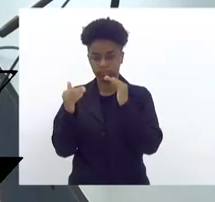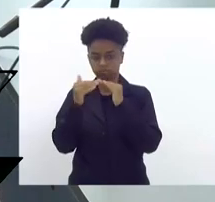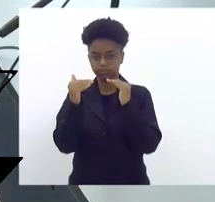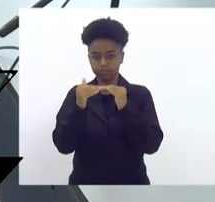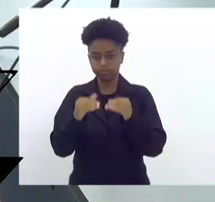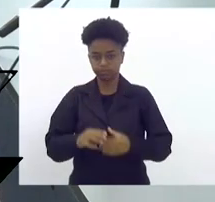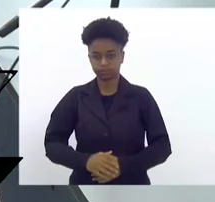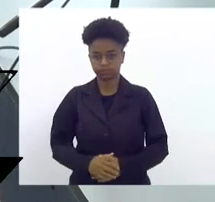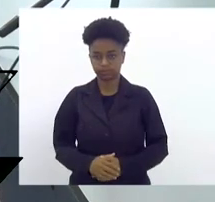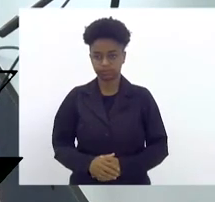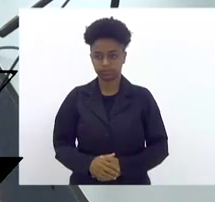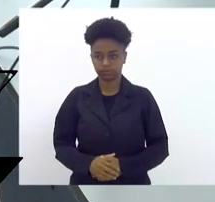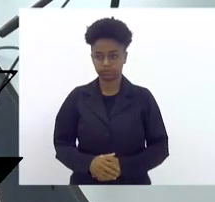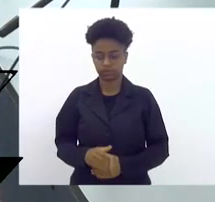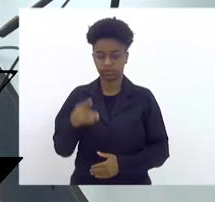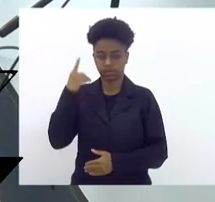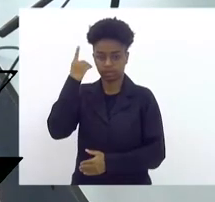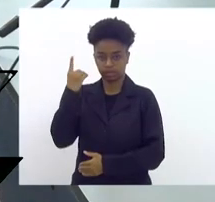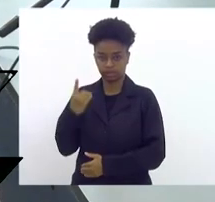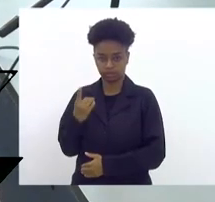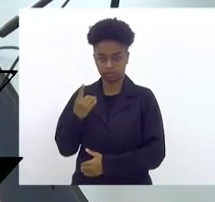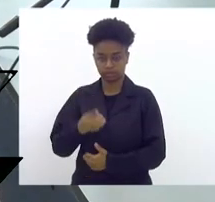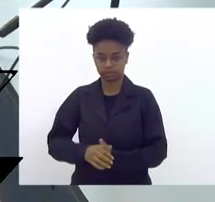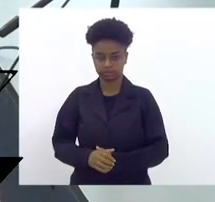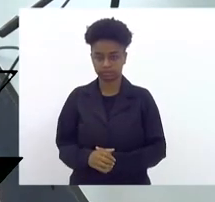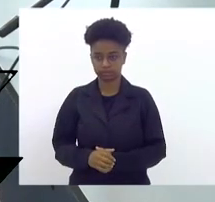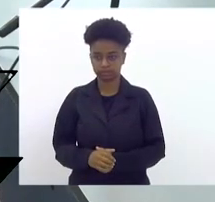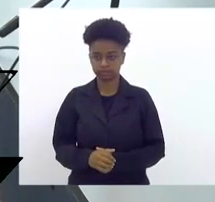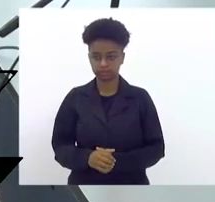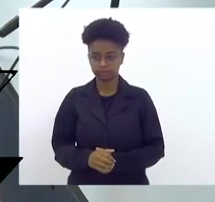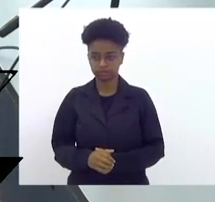como vota deputada Dani Balbi